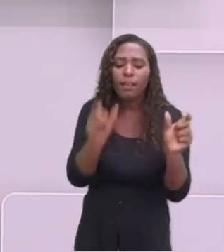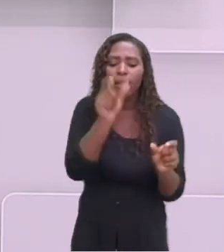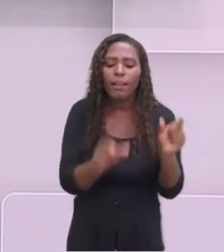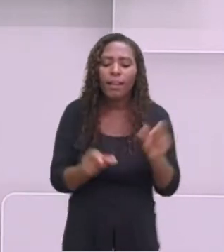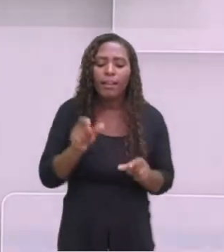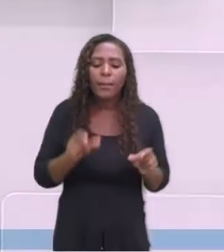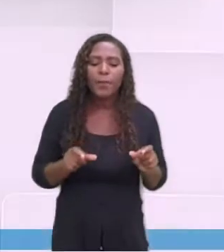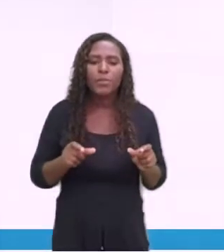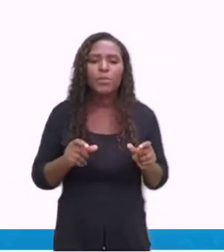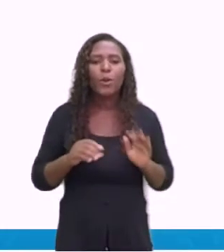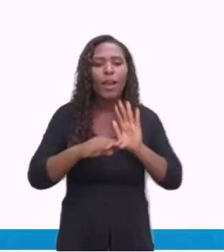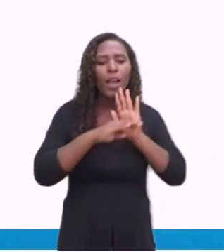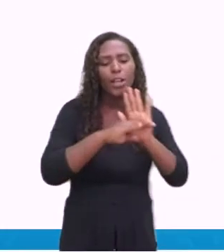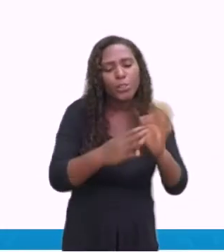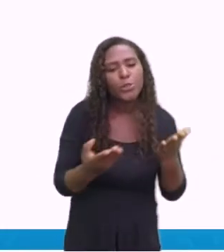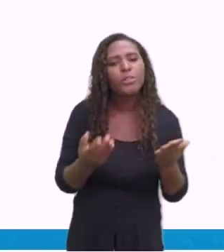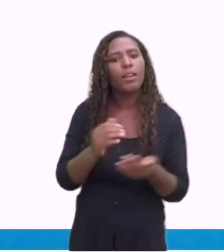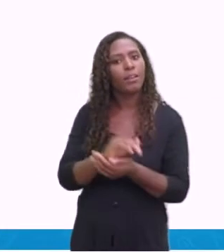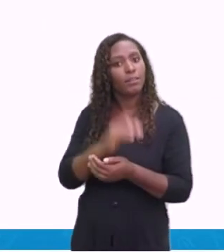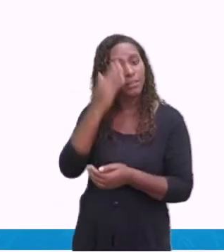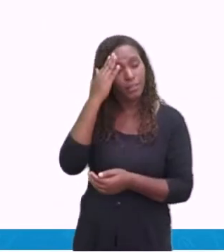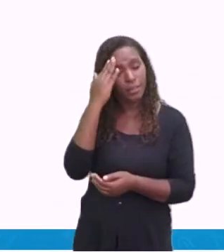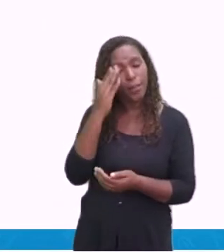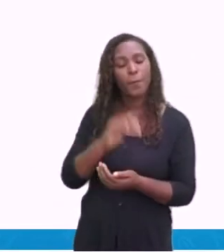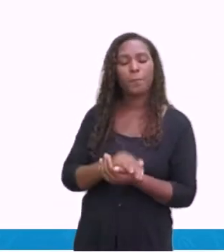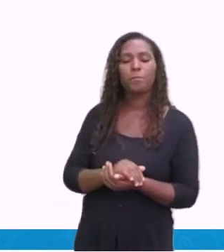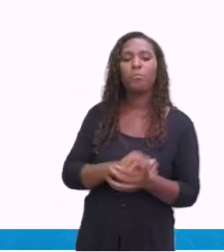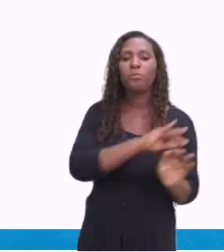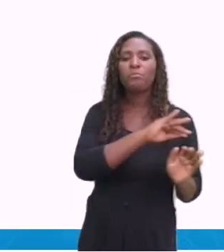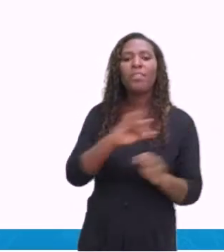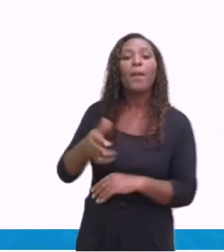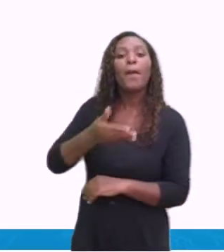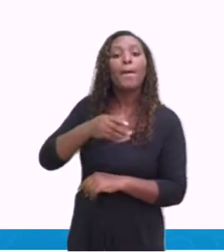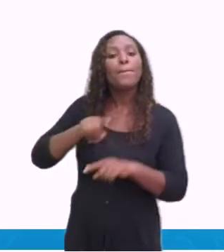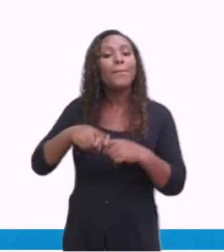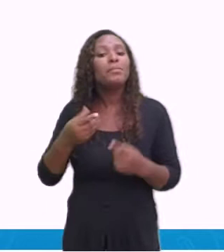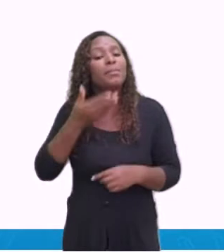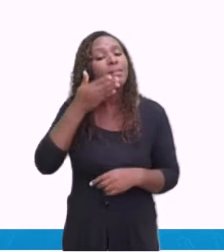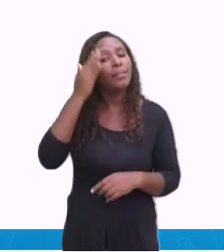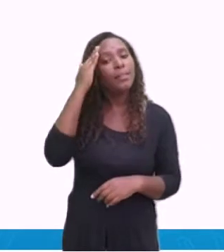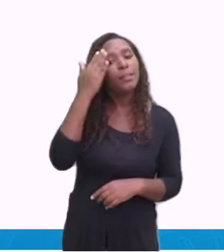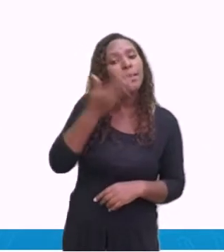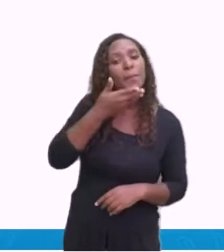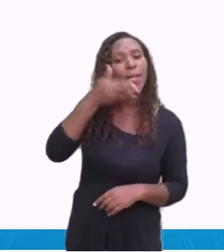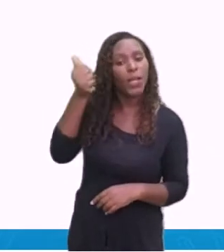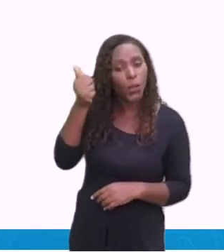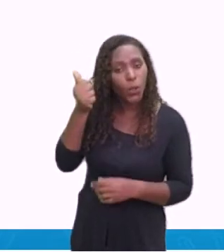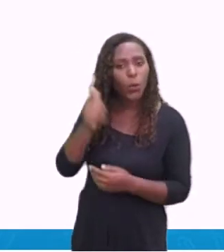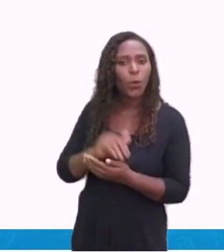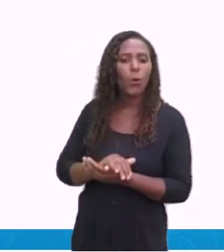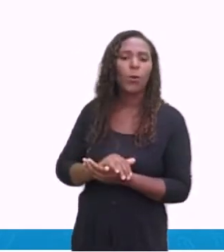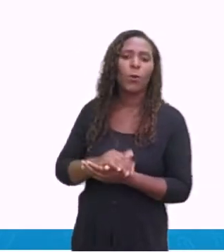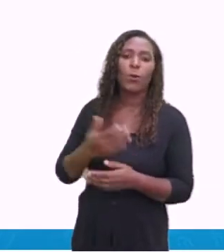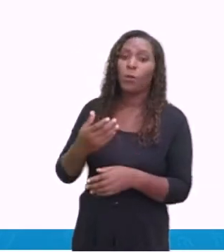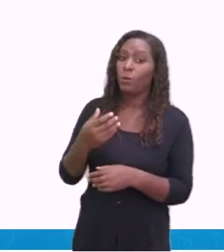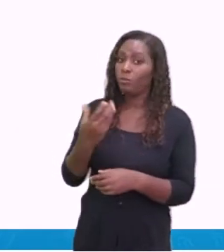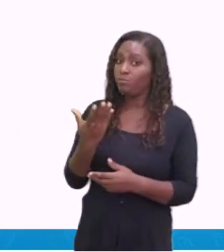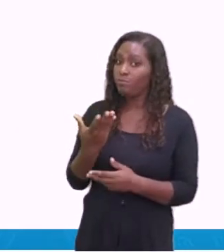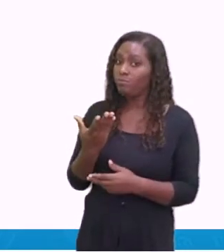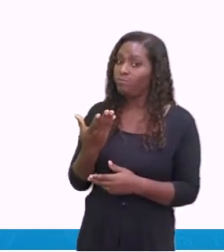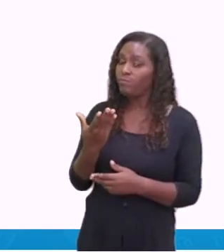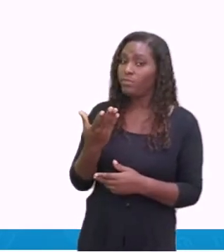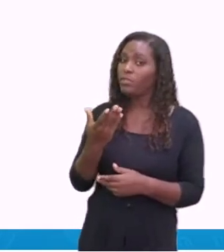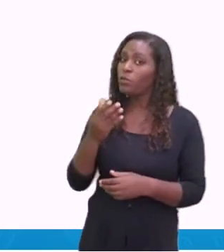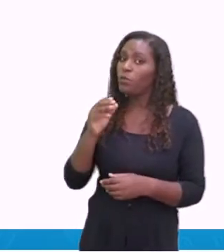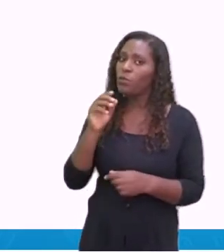vamos acabamos de falar sobre a vivência dos índios antes da chegada da colonização, como